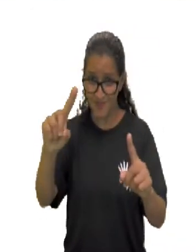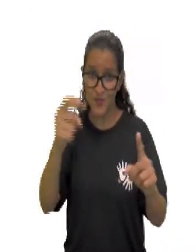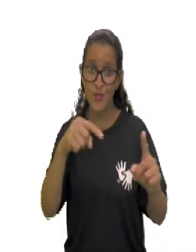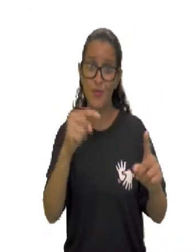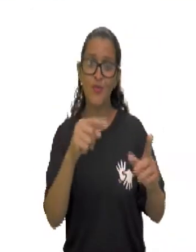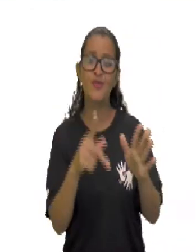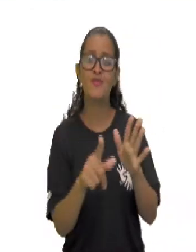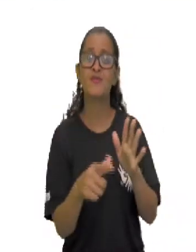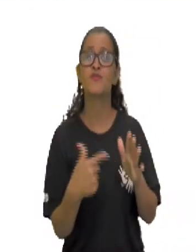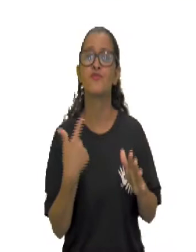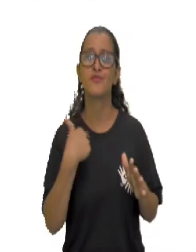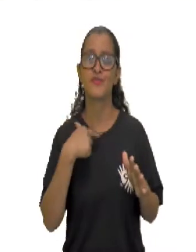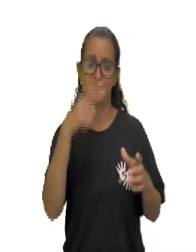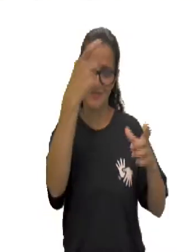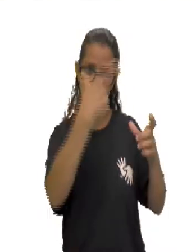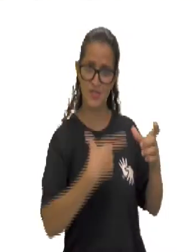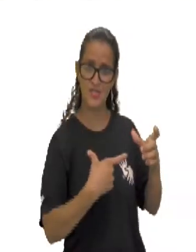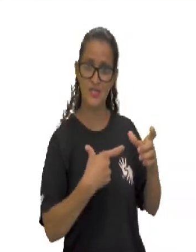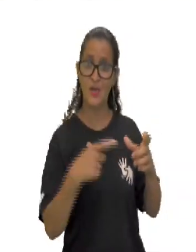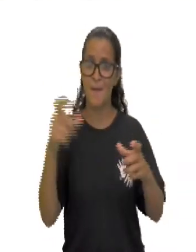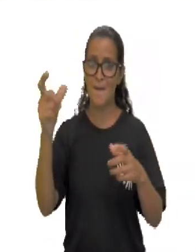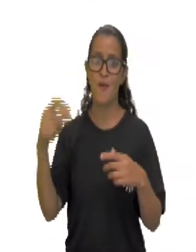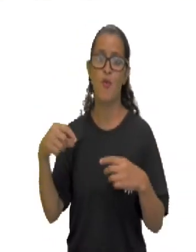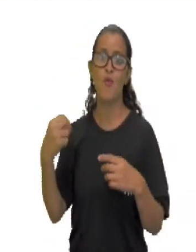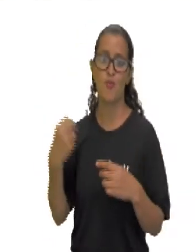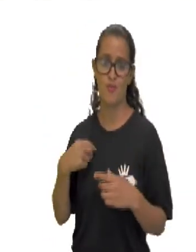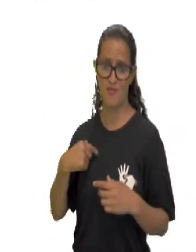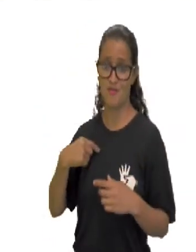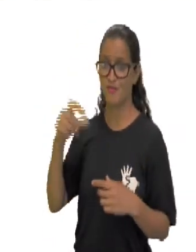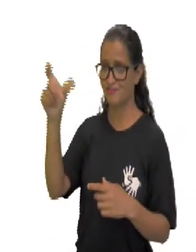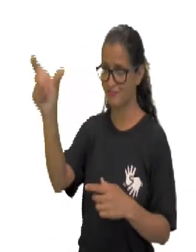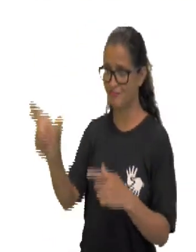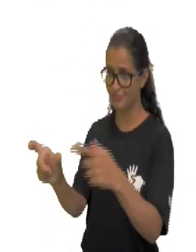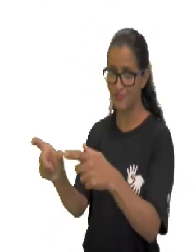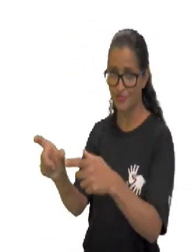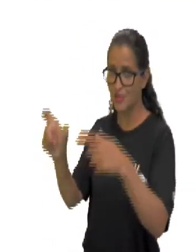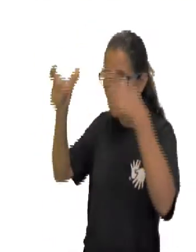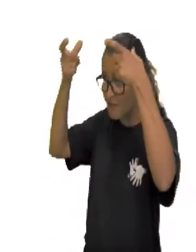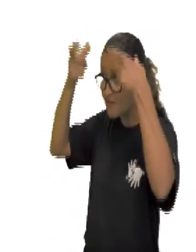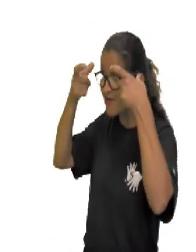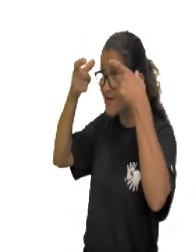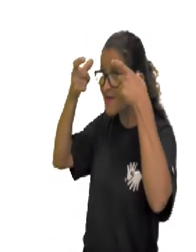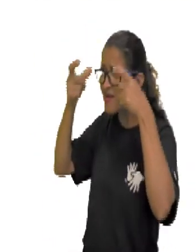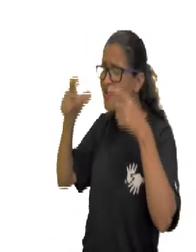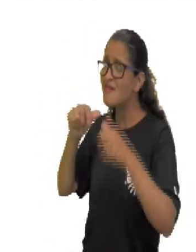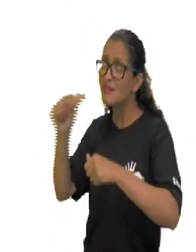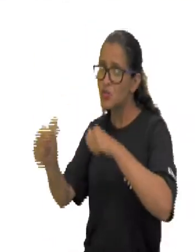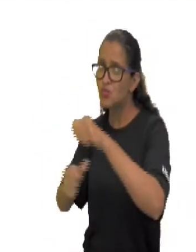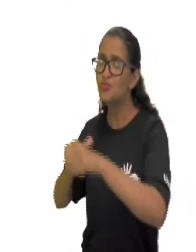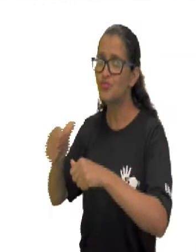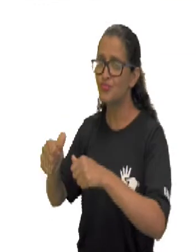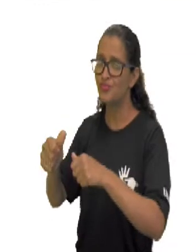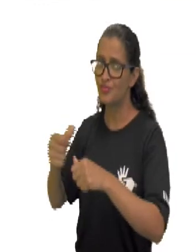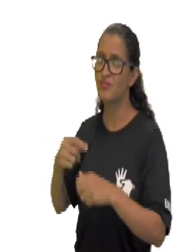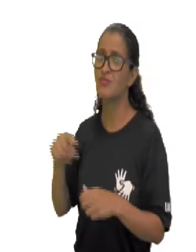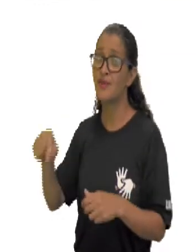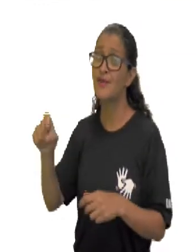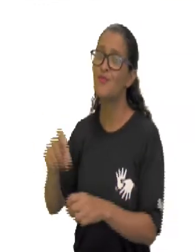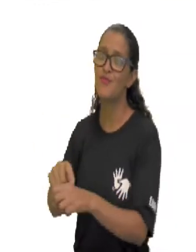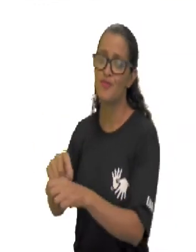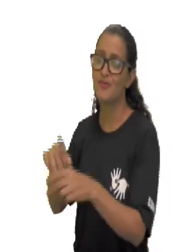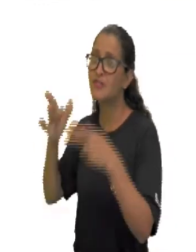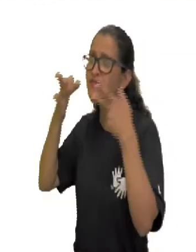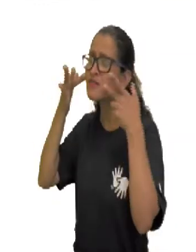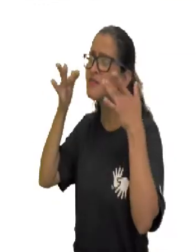vai se comportar como um rei, vai preparar o seu figurino. Então tudo isso faz estimular a sua criatividade, faz você